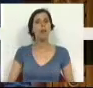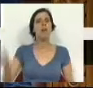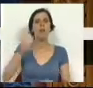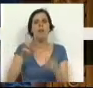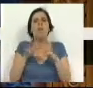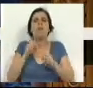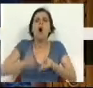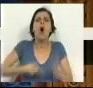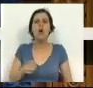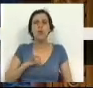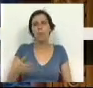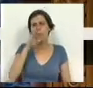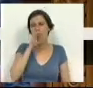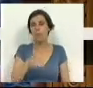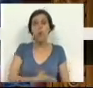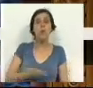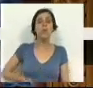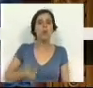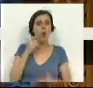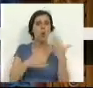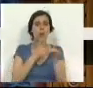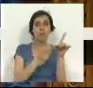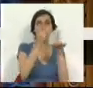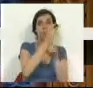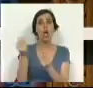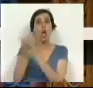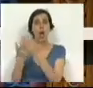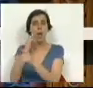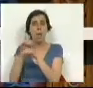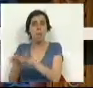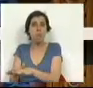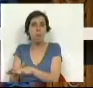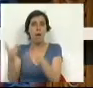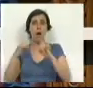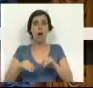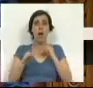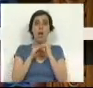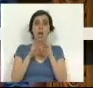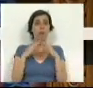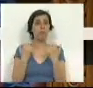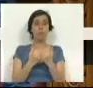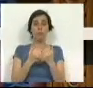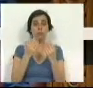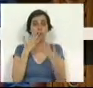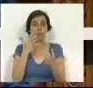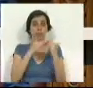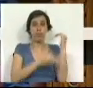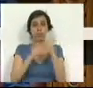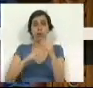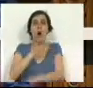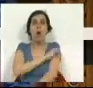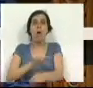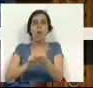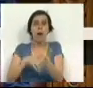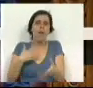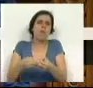Mas que problemas, Sr. Primeiro-Ministro? O desemprego continua a aumentar, a economia continua parada, as desigualdades sociais acentuam-se, a pobreza não para